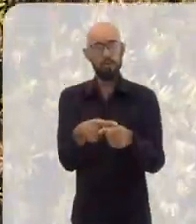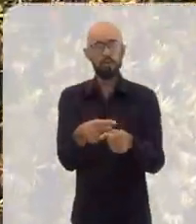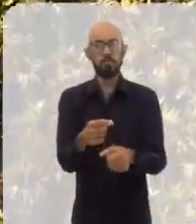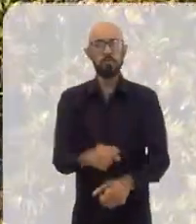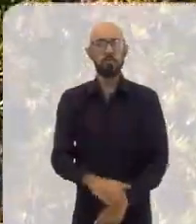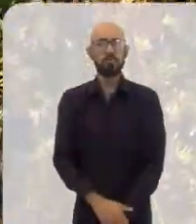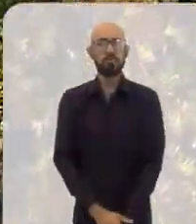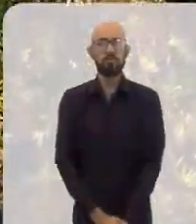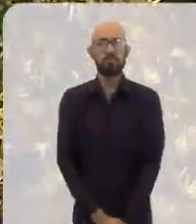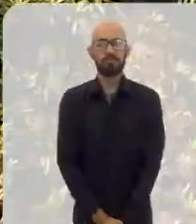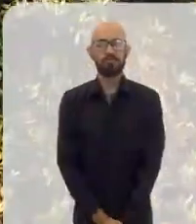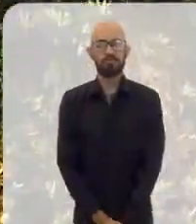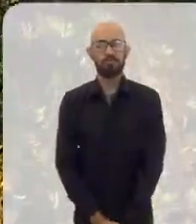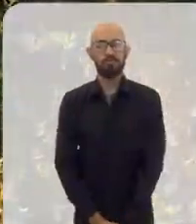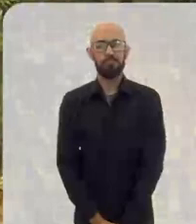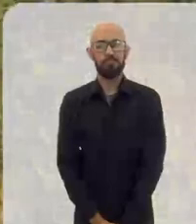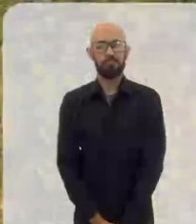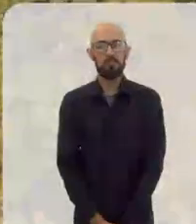Música